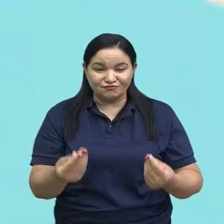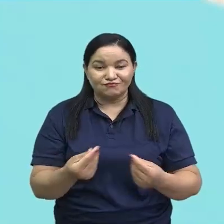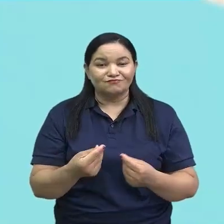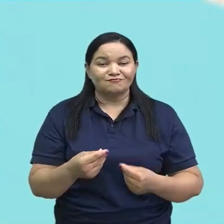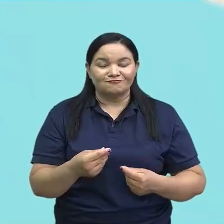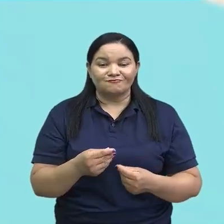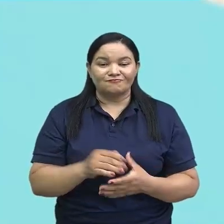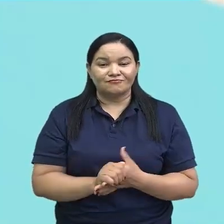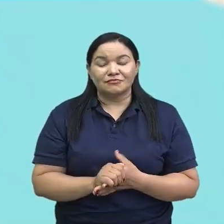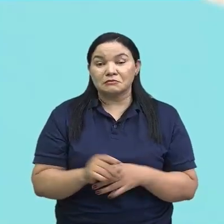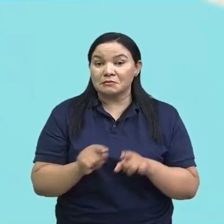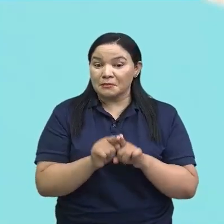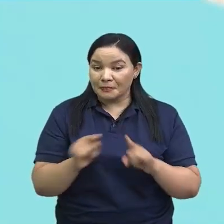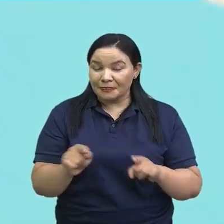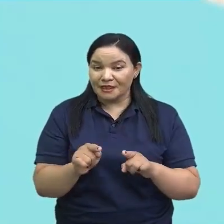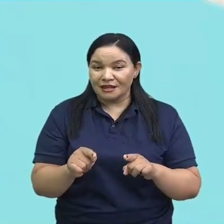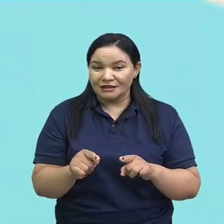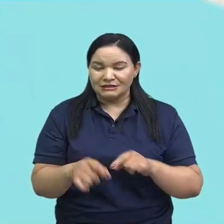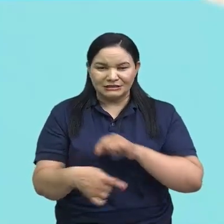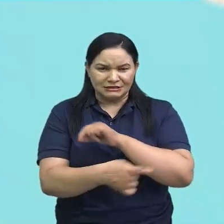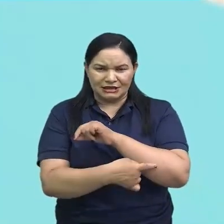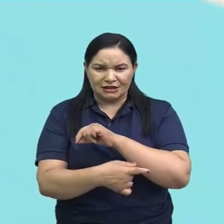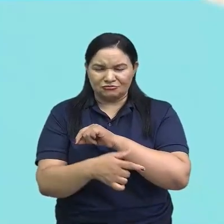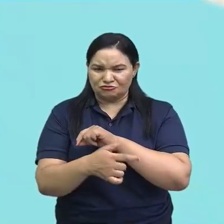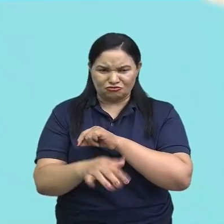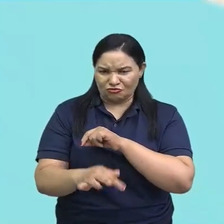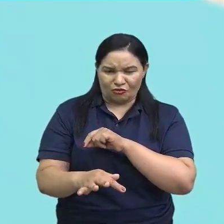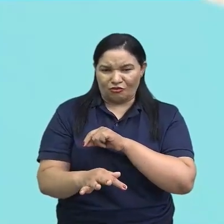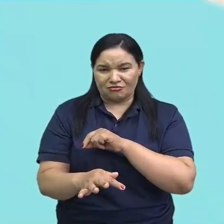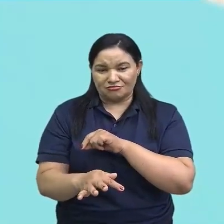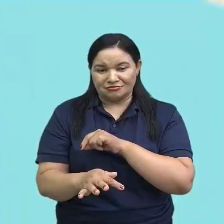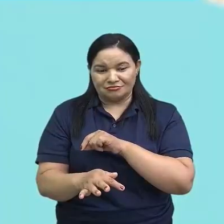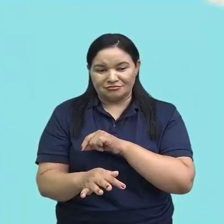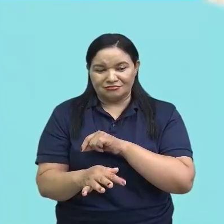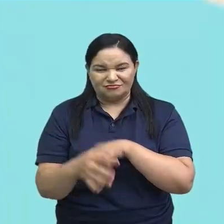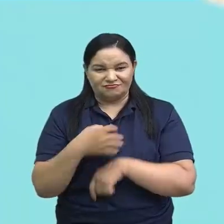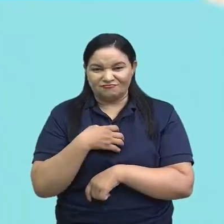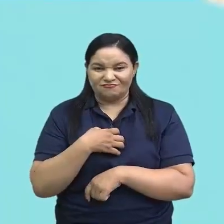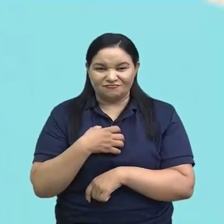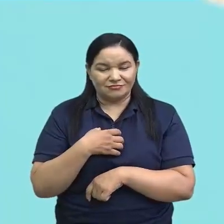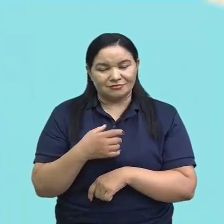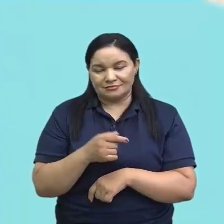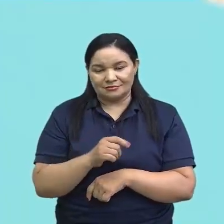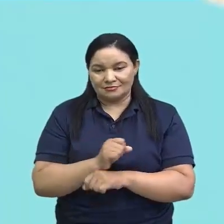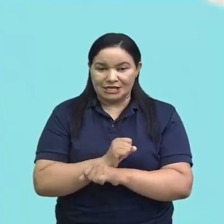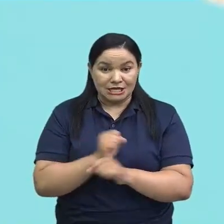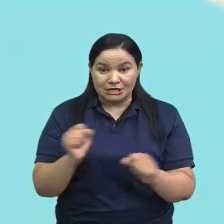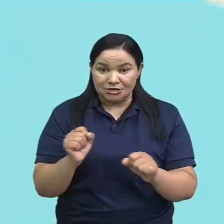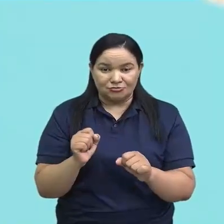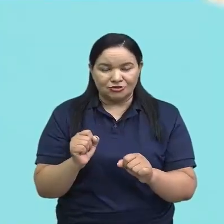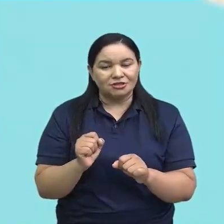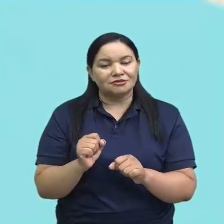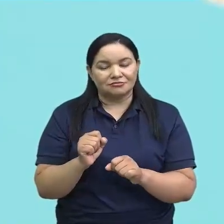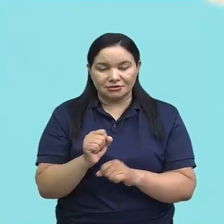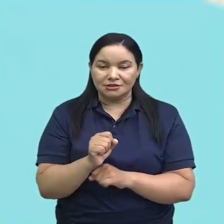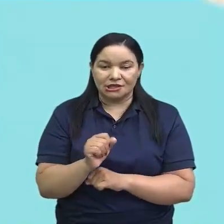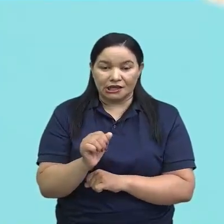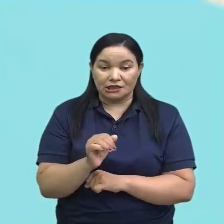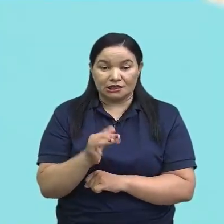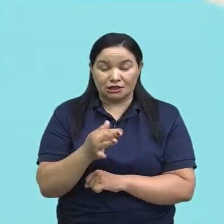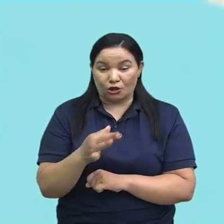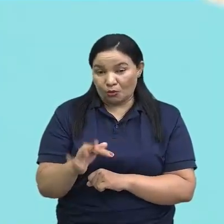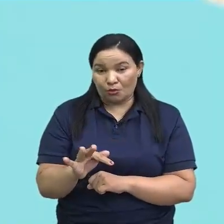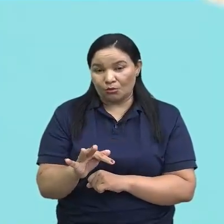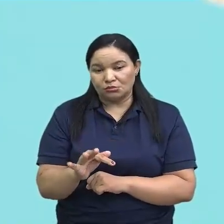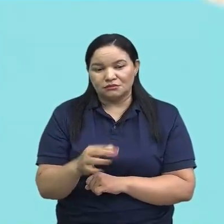muito. Mas, ao mesmo tempo, ela não dói, você não sente nada? Percebam que é impossível. Você sente dor, mas percebam